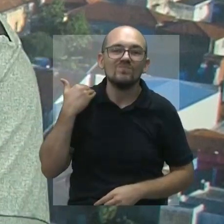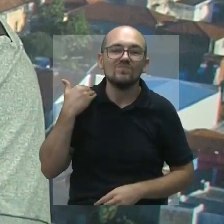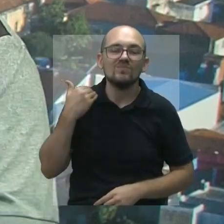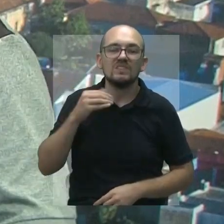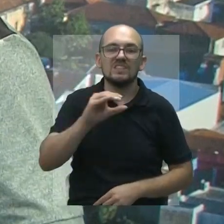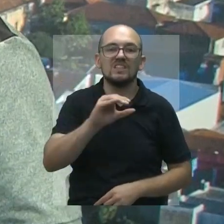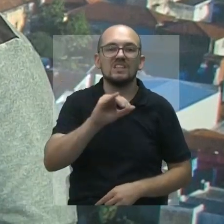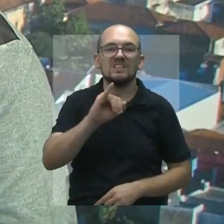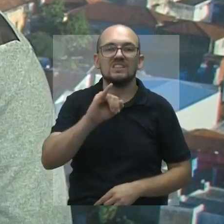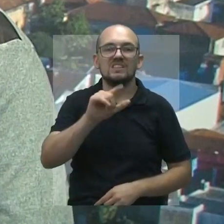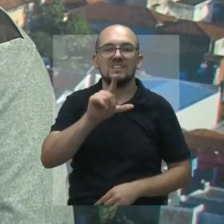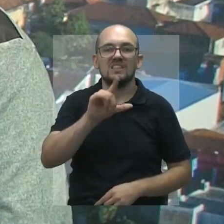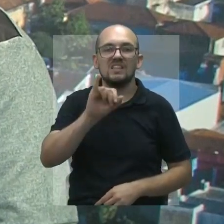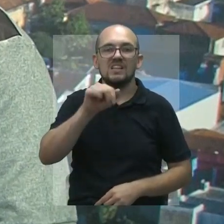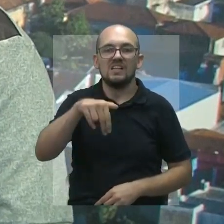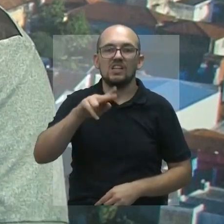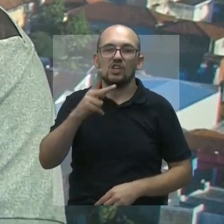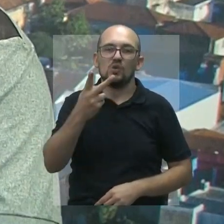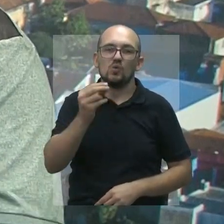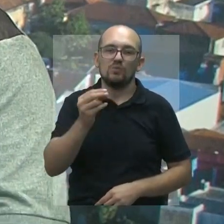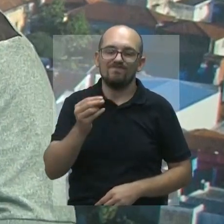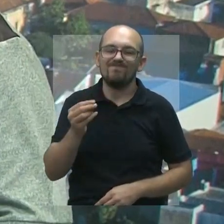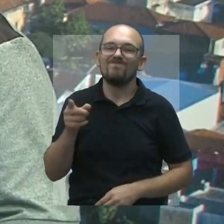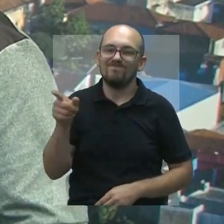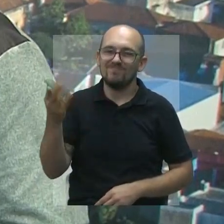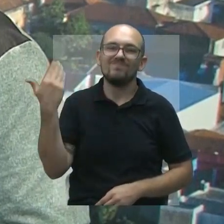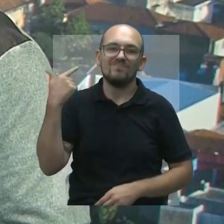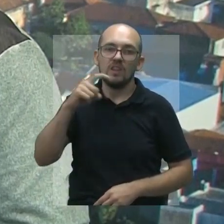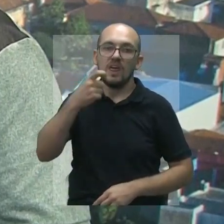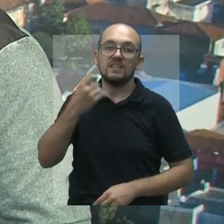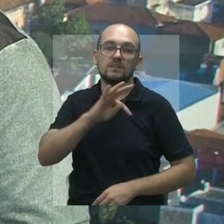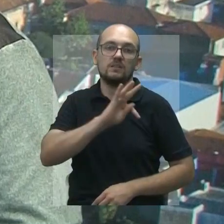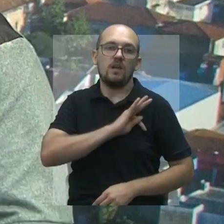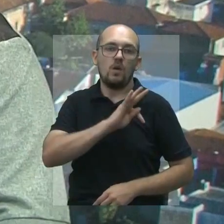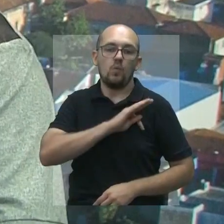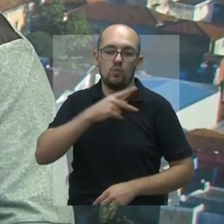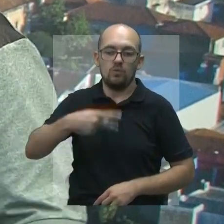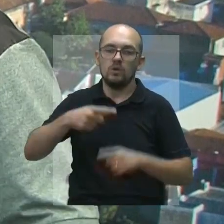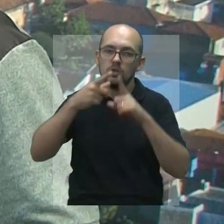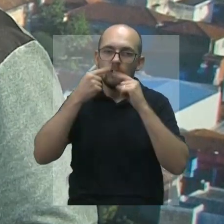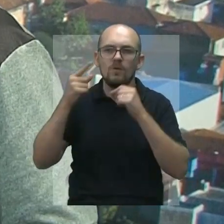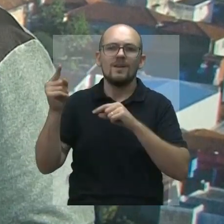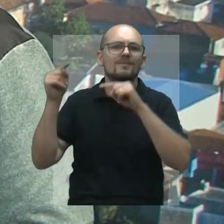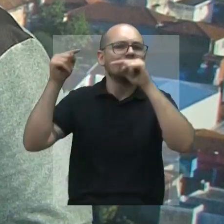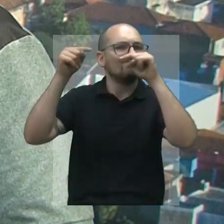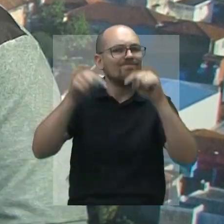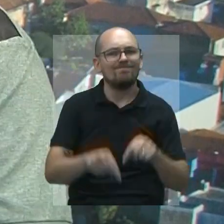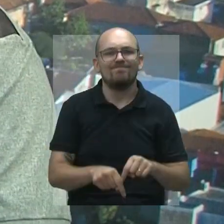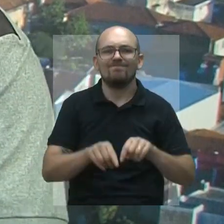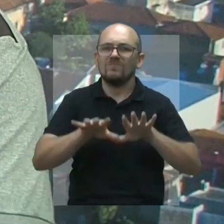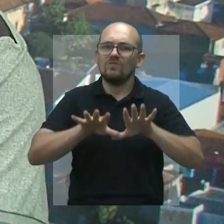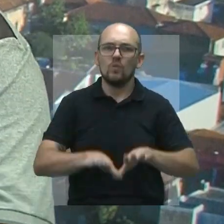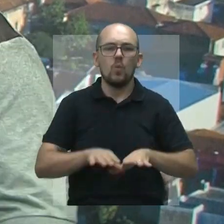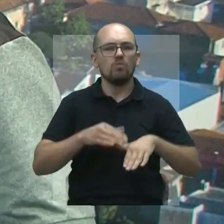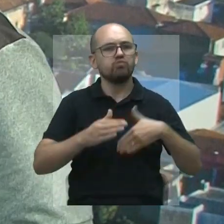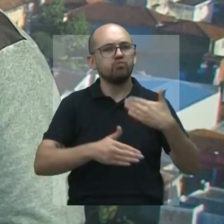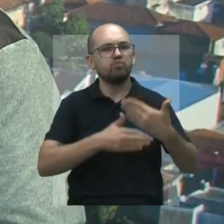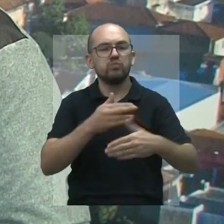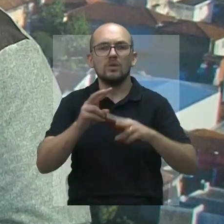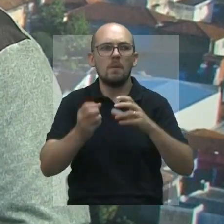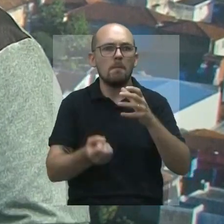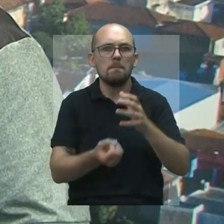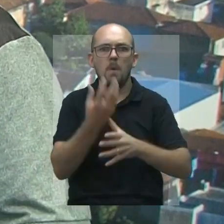verdade. Que foi Nota triste, né? Exatamente, que foi um treinador que passou por Jaú, deixou raízes fincadas aqui no que tange a revelação